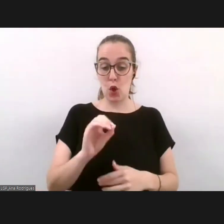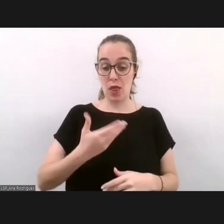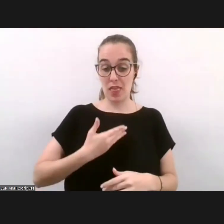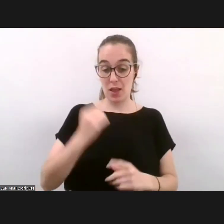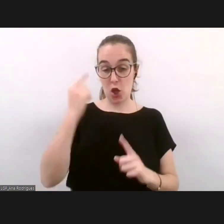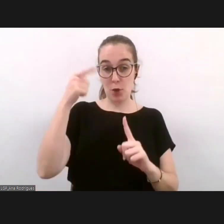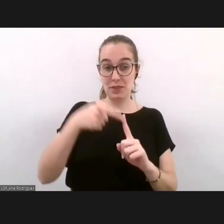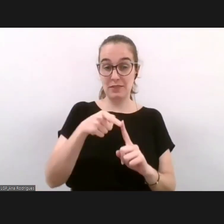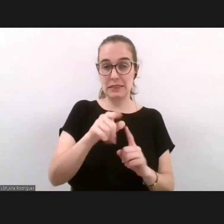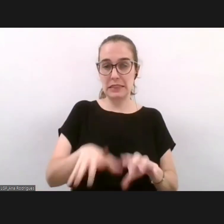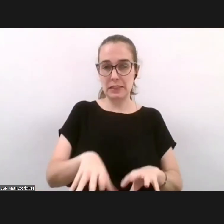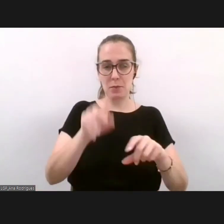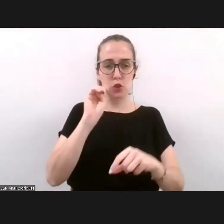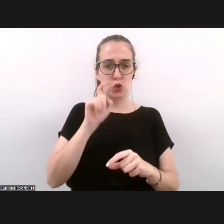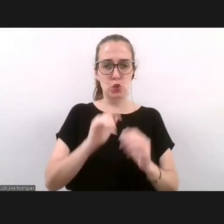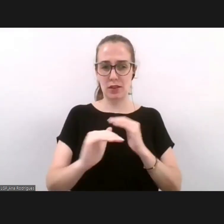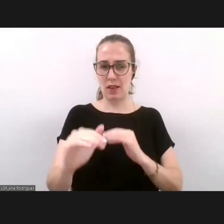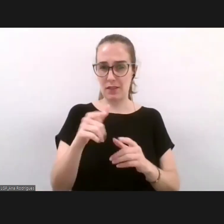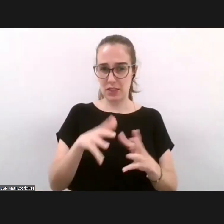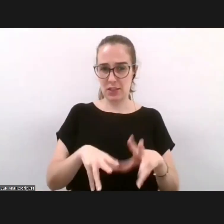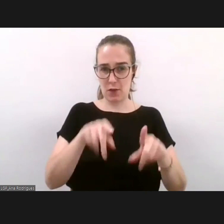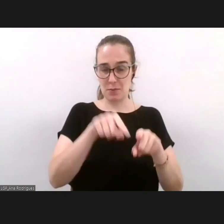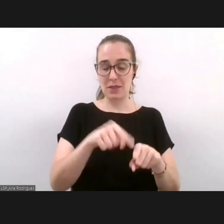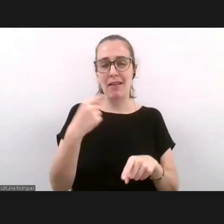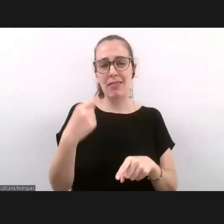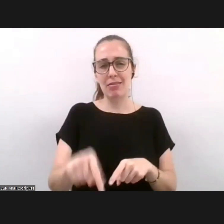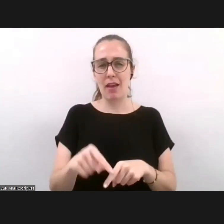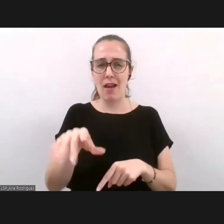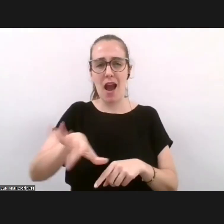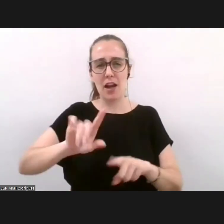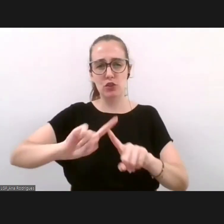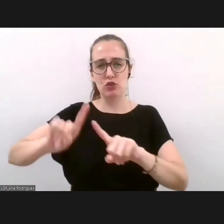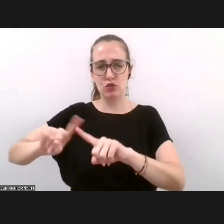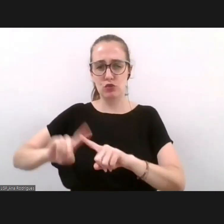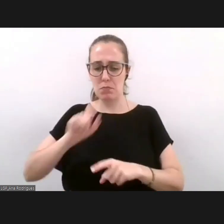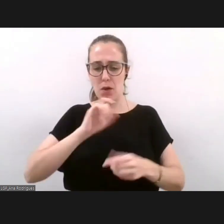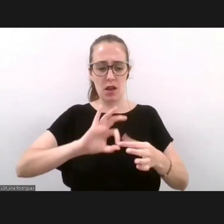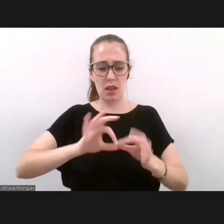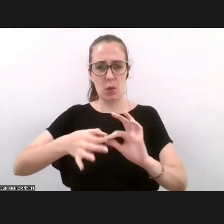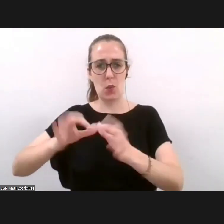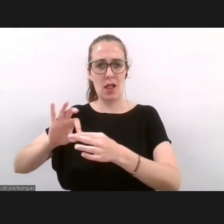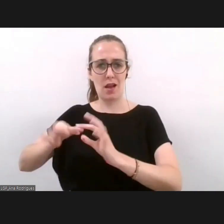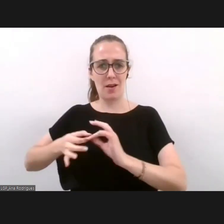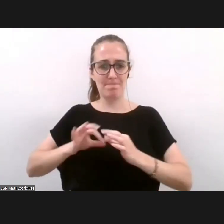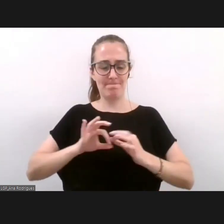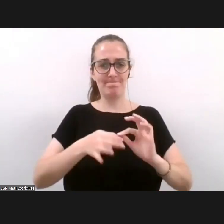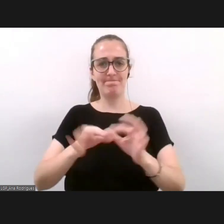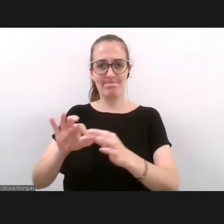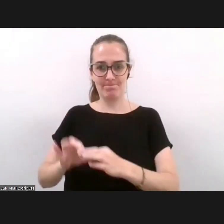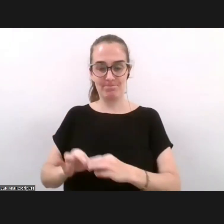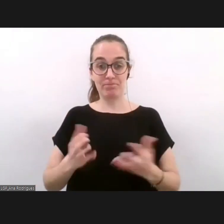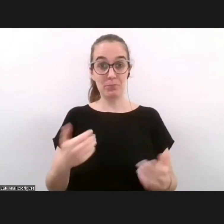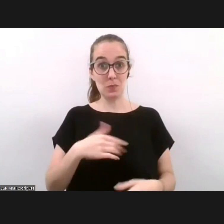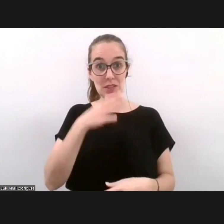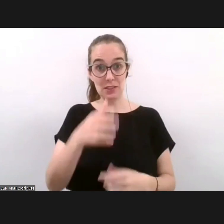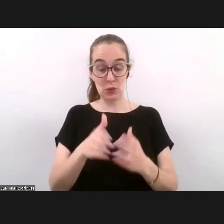sustentável têm inevitáveis dimensões recíprocas de articulação. Como dizia, para falar sobre